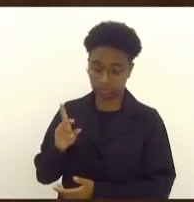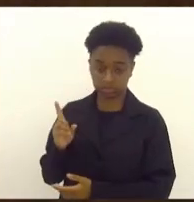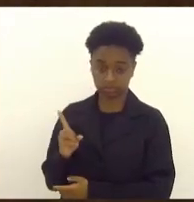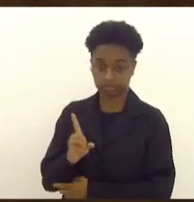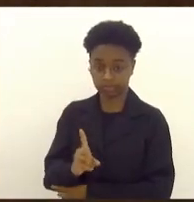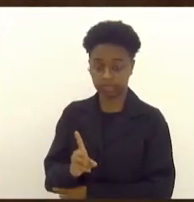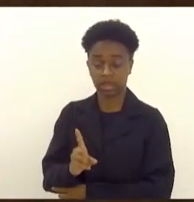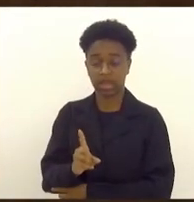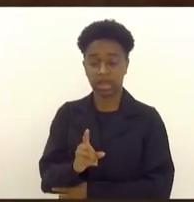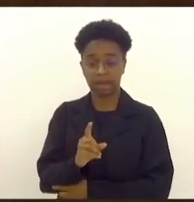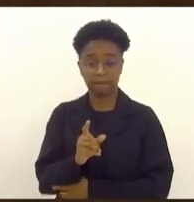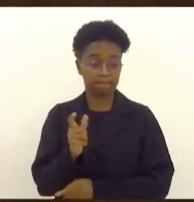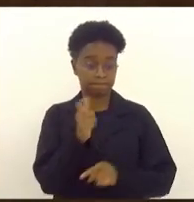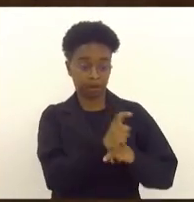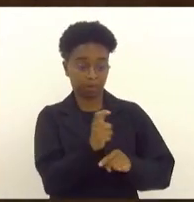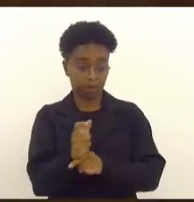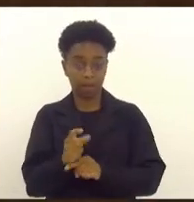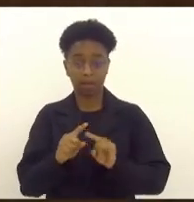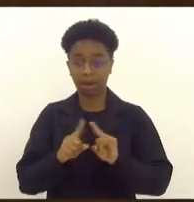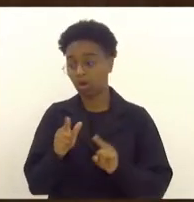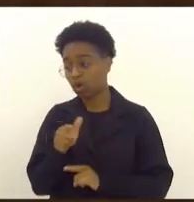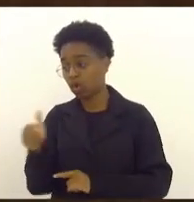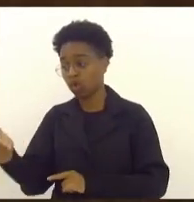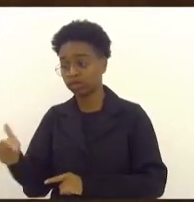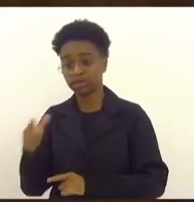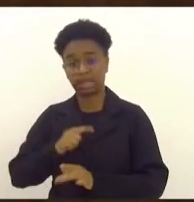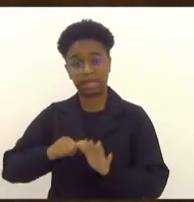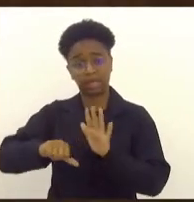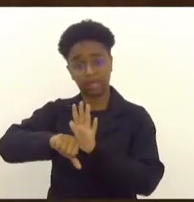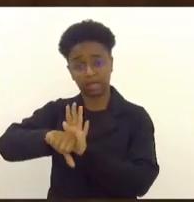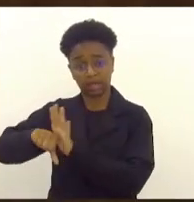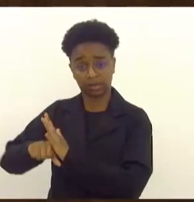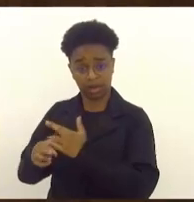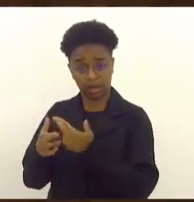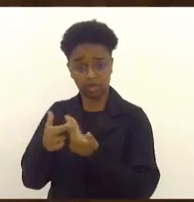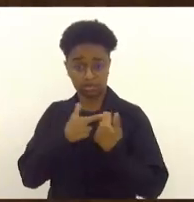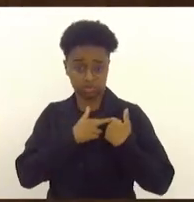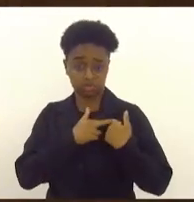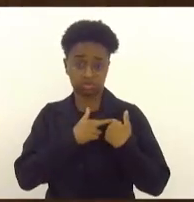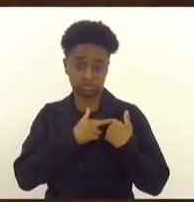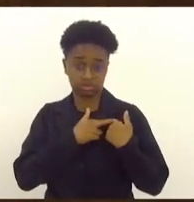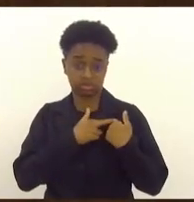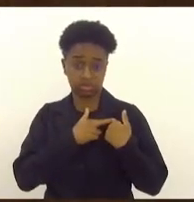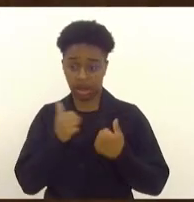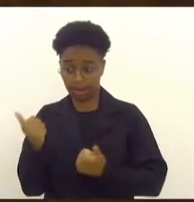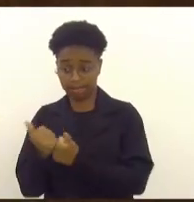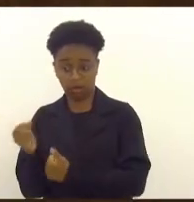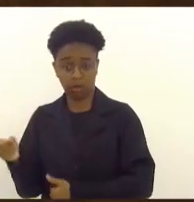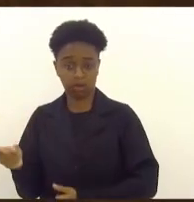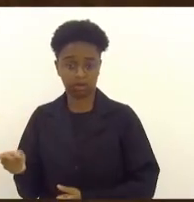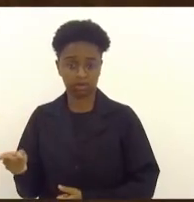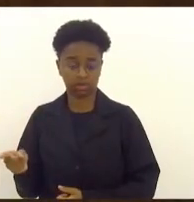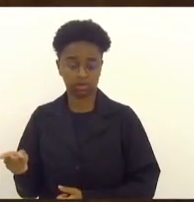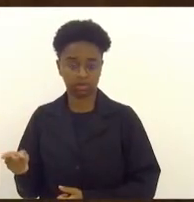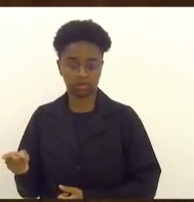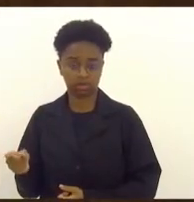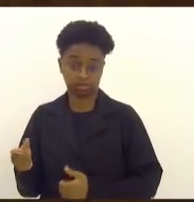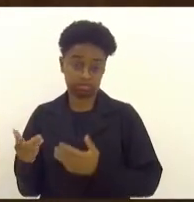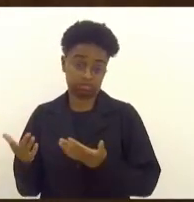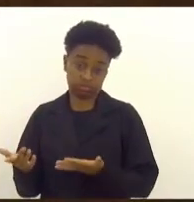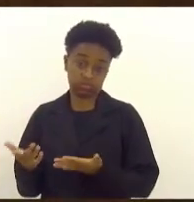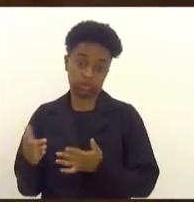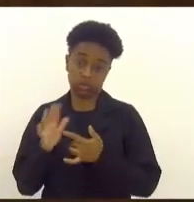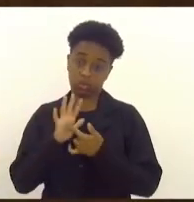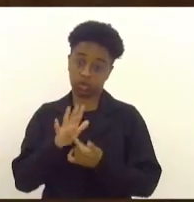em propriedades no mínimos crimes de responsabilidade que é o que fica a gestão